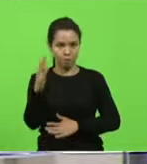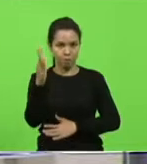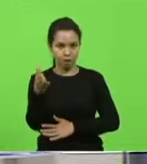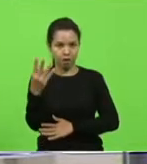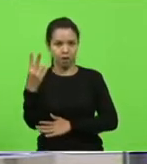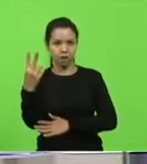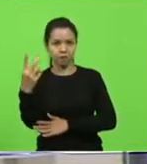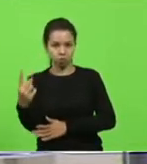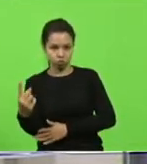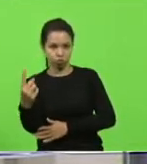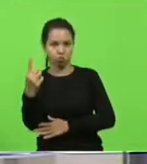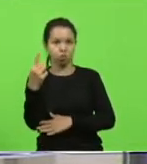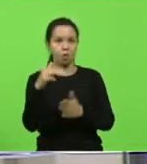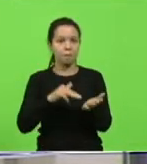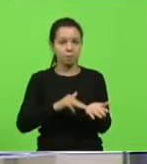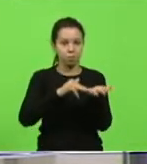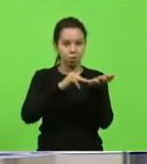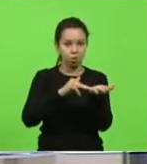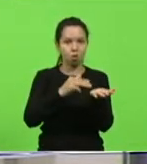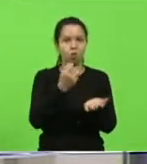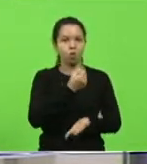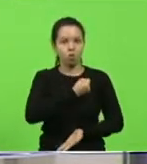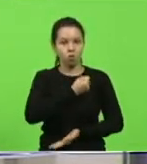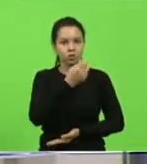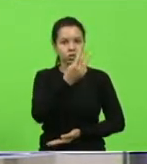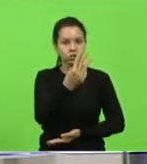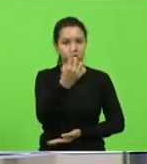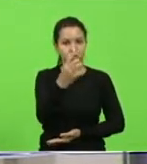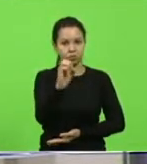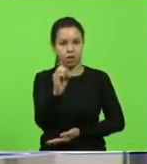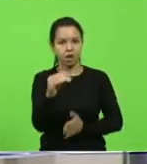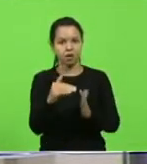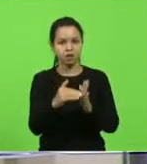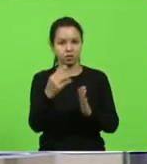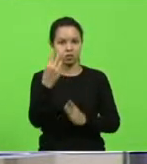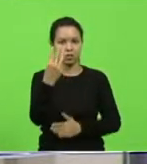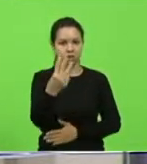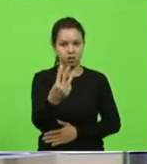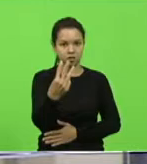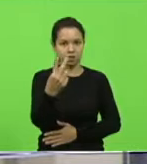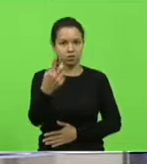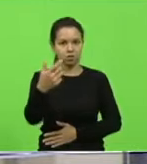329/2007 e um as moções números 310/312